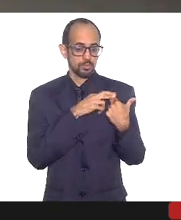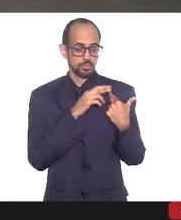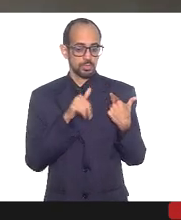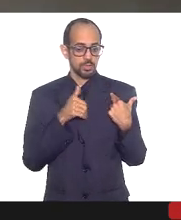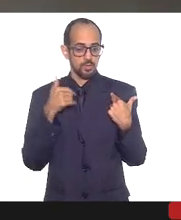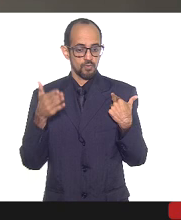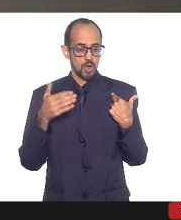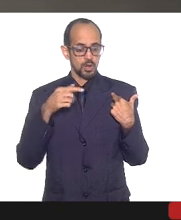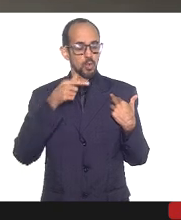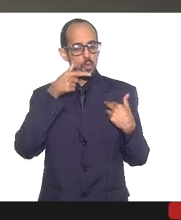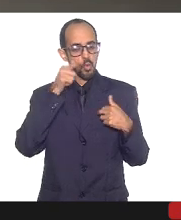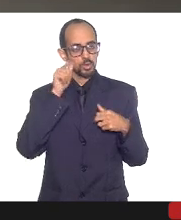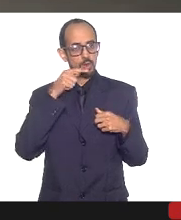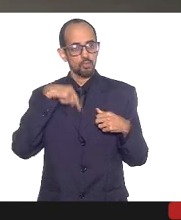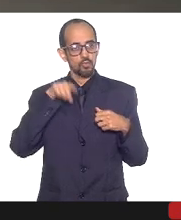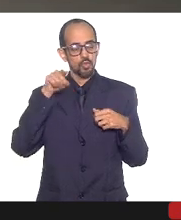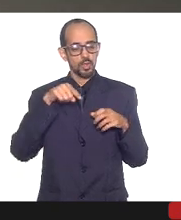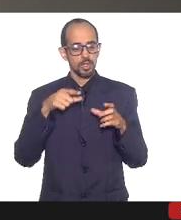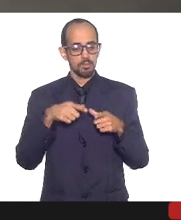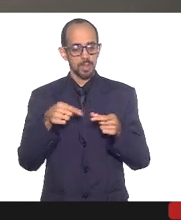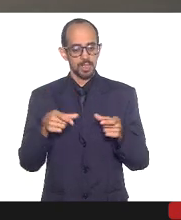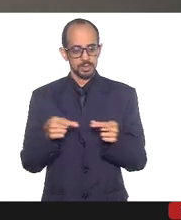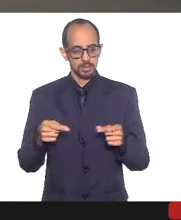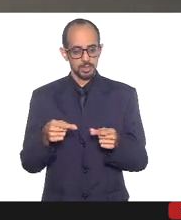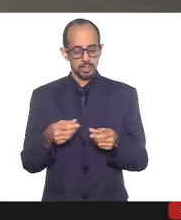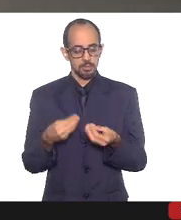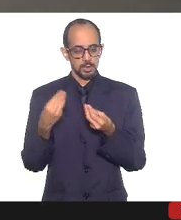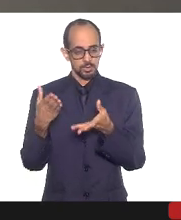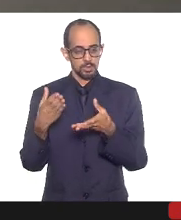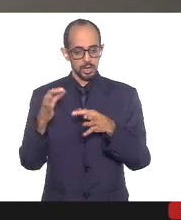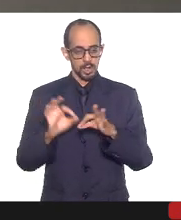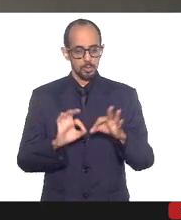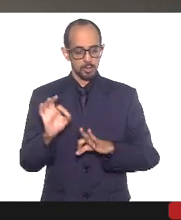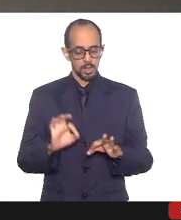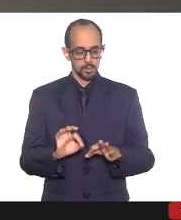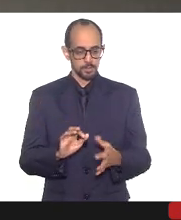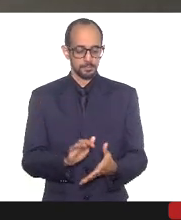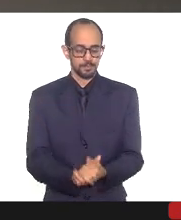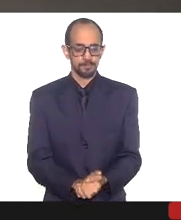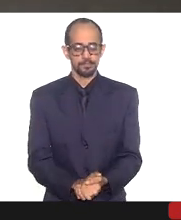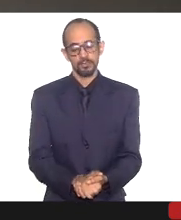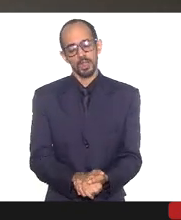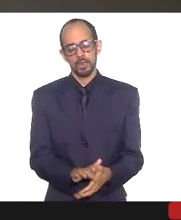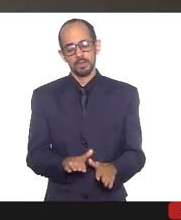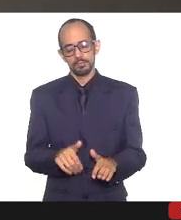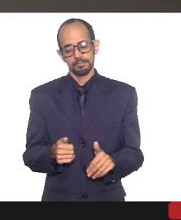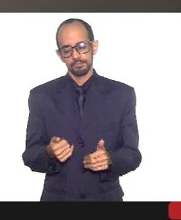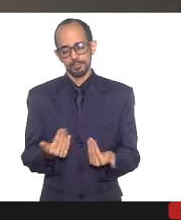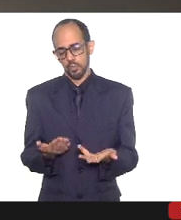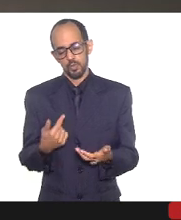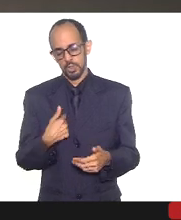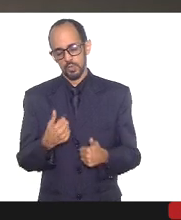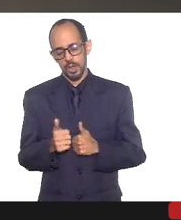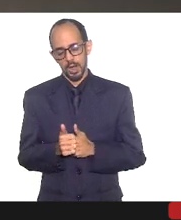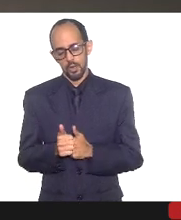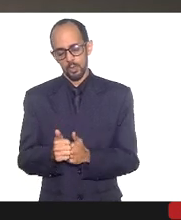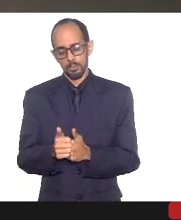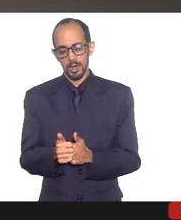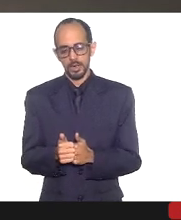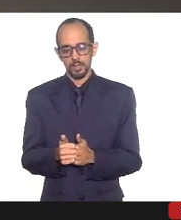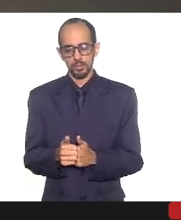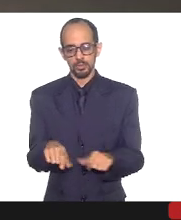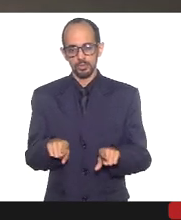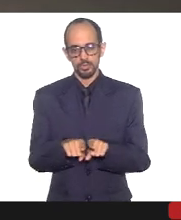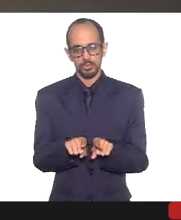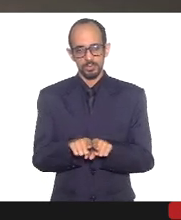entregando a adesão ao plano. E, enfim, acompanho, a gente sempre acompanha até pela importância